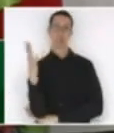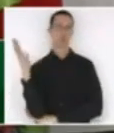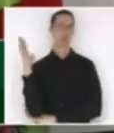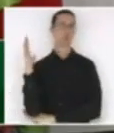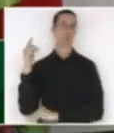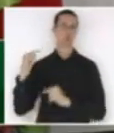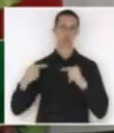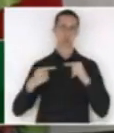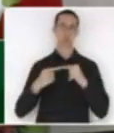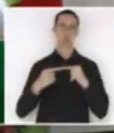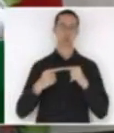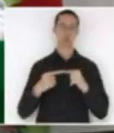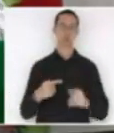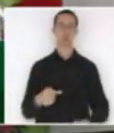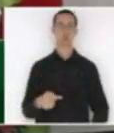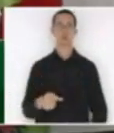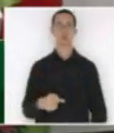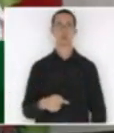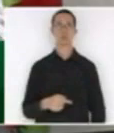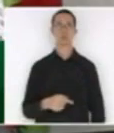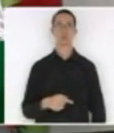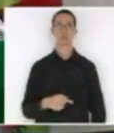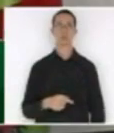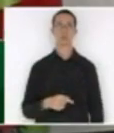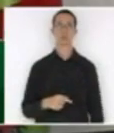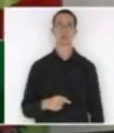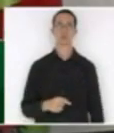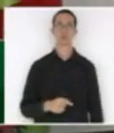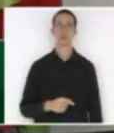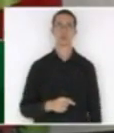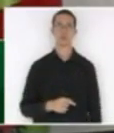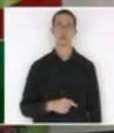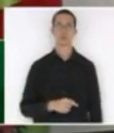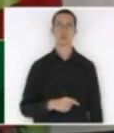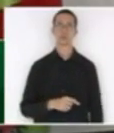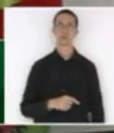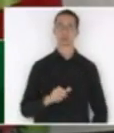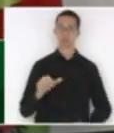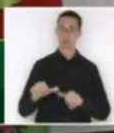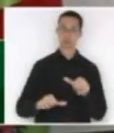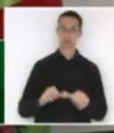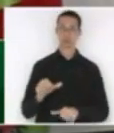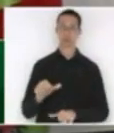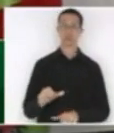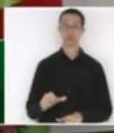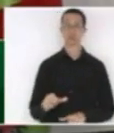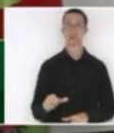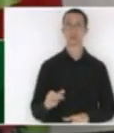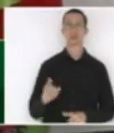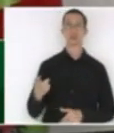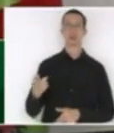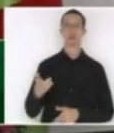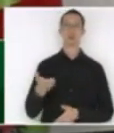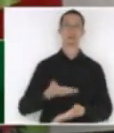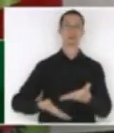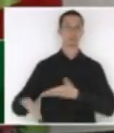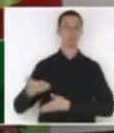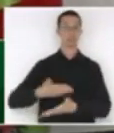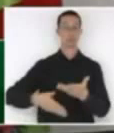redimensionando, inclusive, as relações lá no ambiente da propriedade. Ou